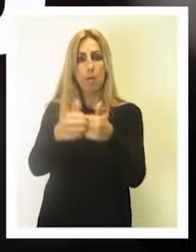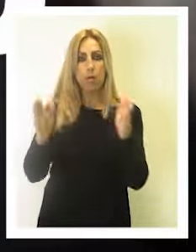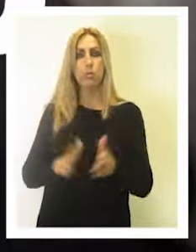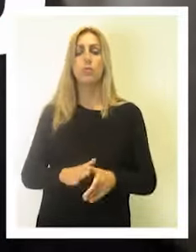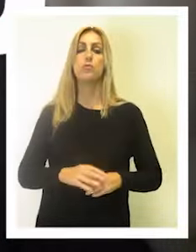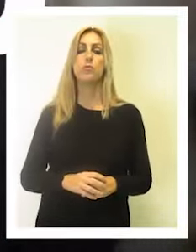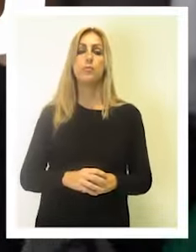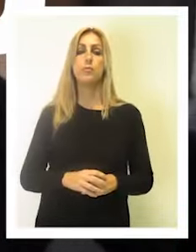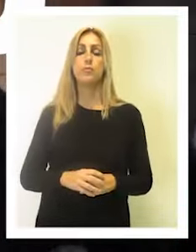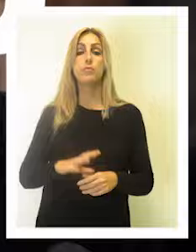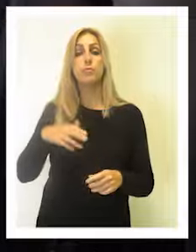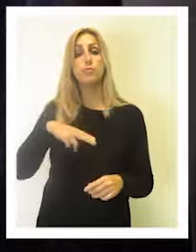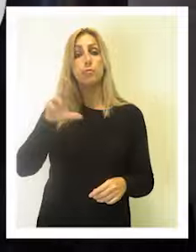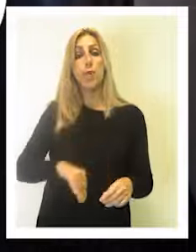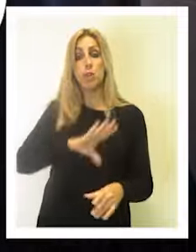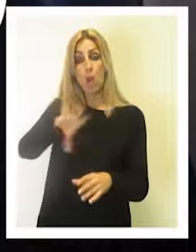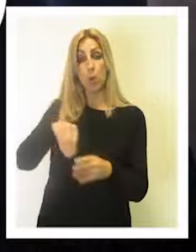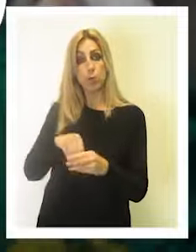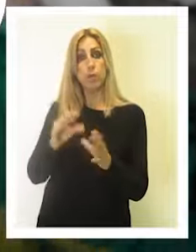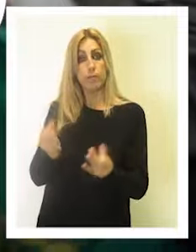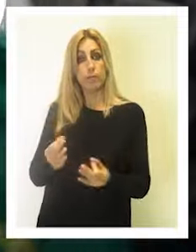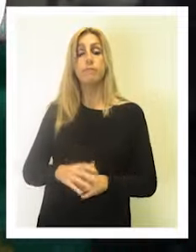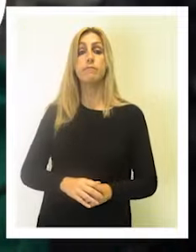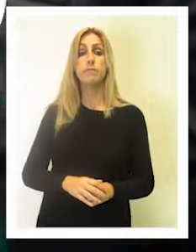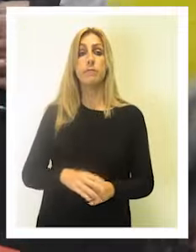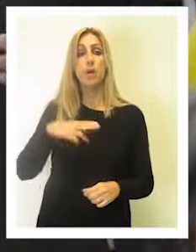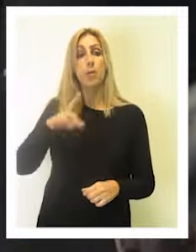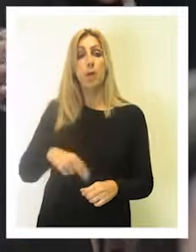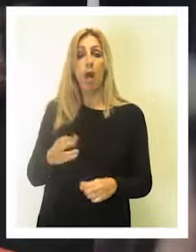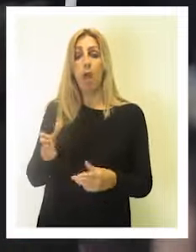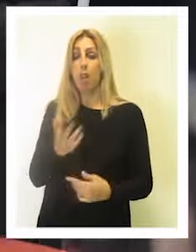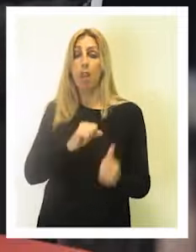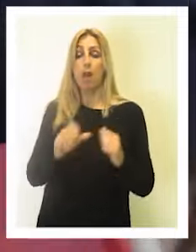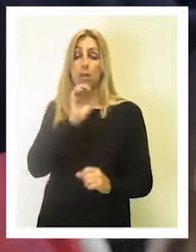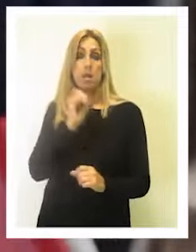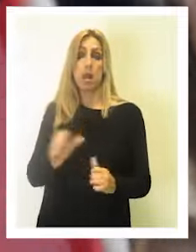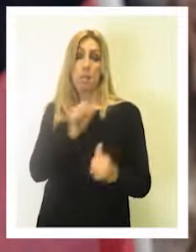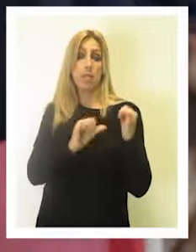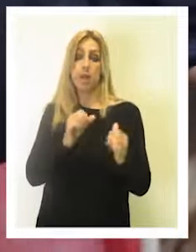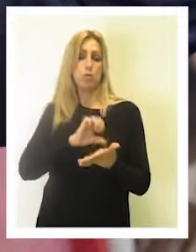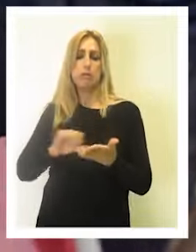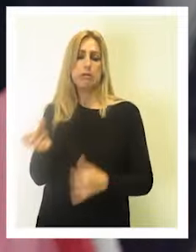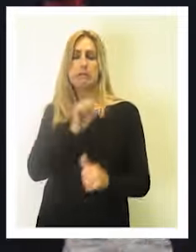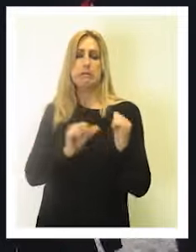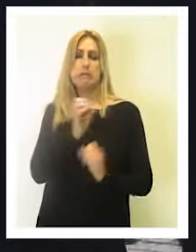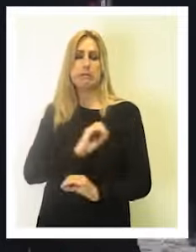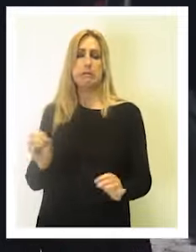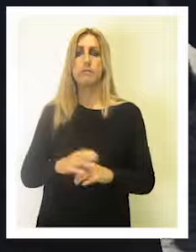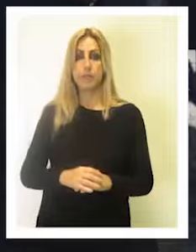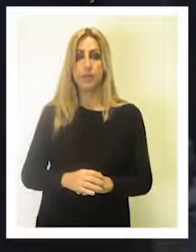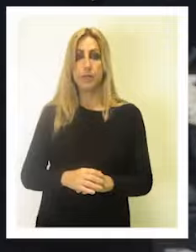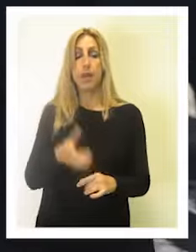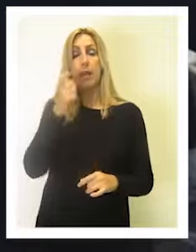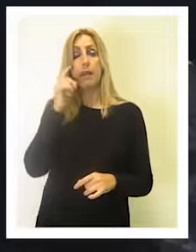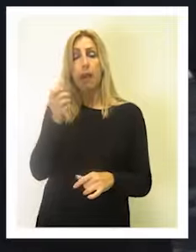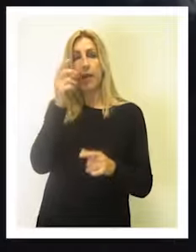todos, para um país inclusivo, por um país que não deixa ninguém para trás, não desiste de ninguém, para